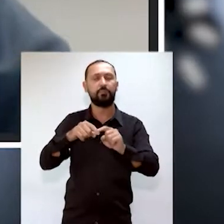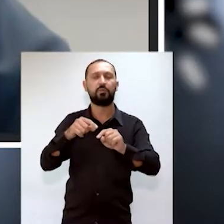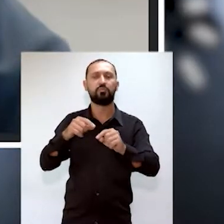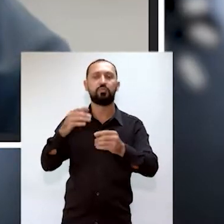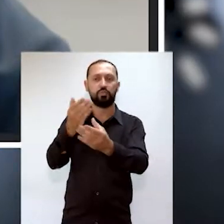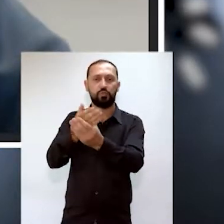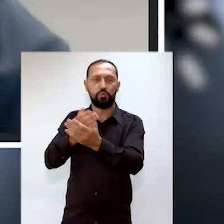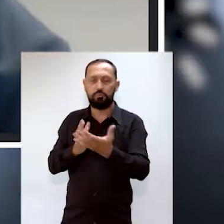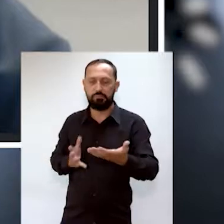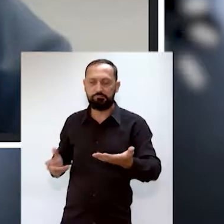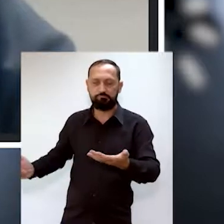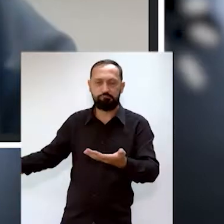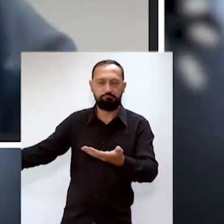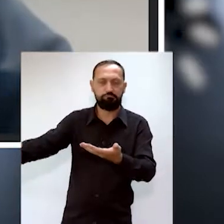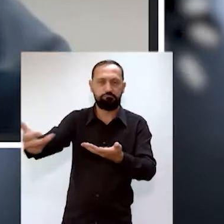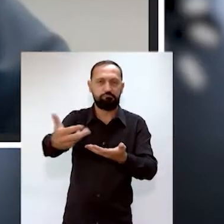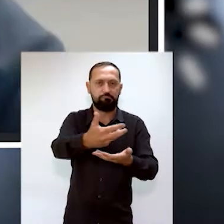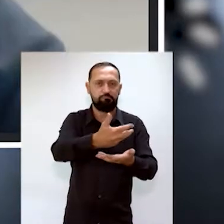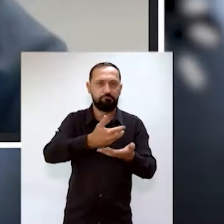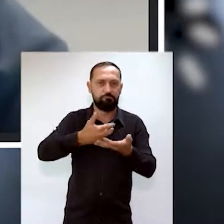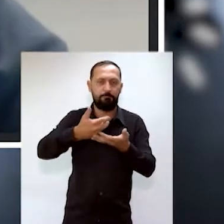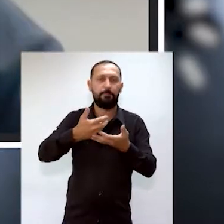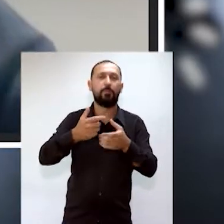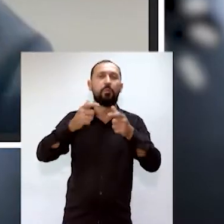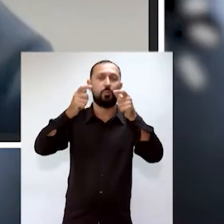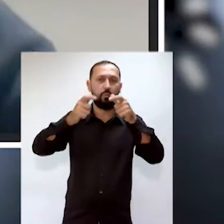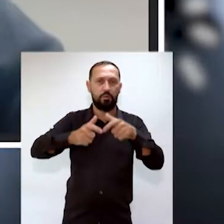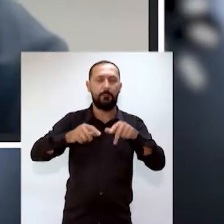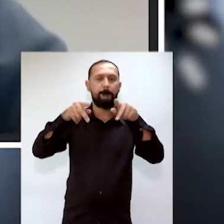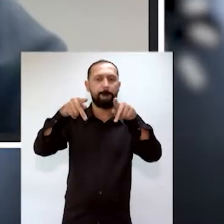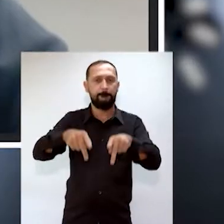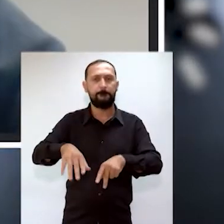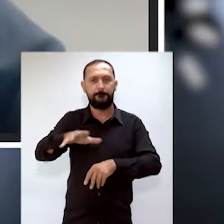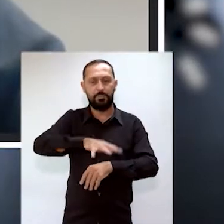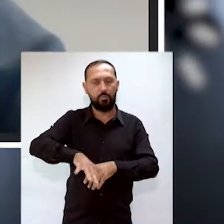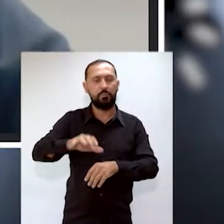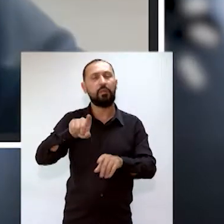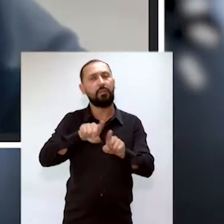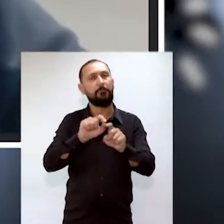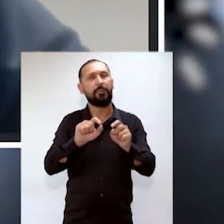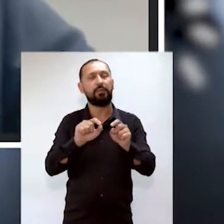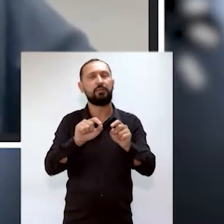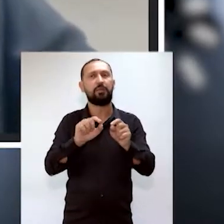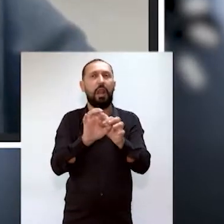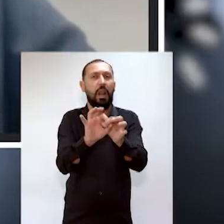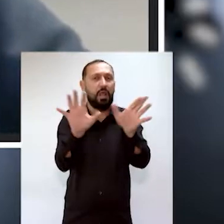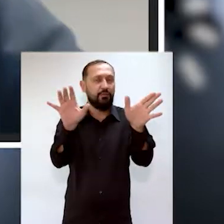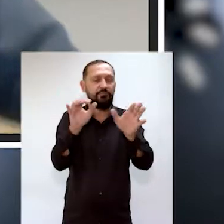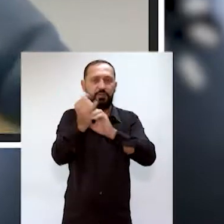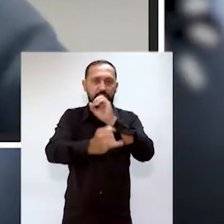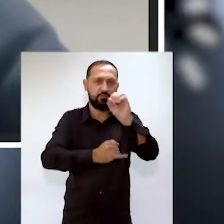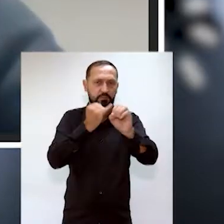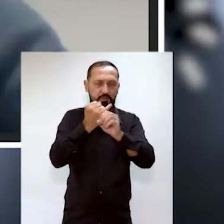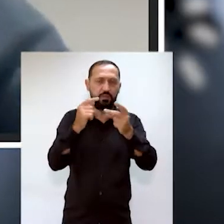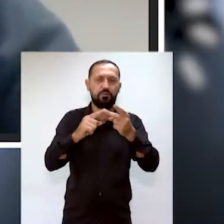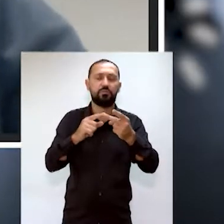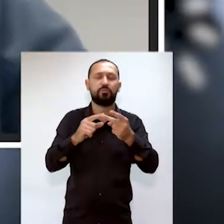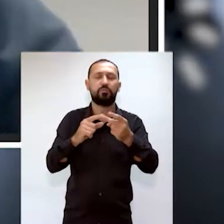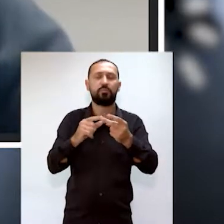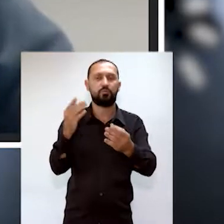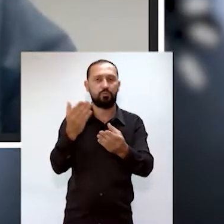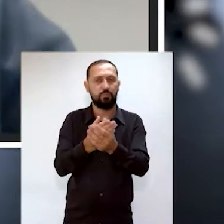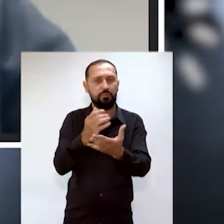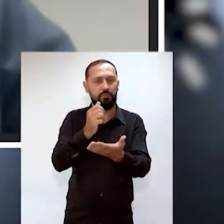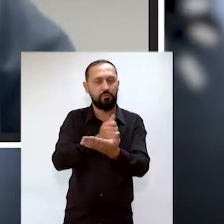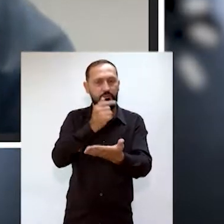meio de documentos colhidos tanto em sítio público da própria UFGD na internet, né, quanto em documentos